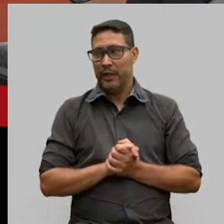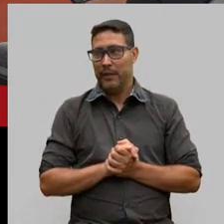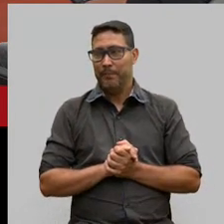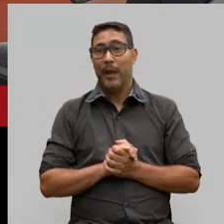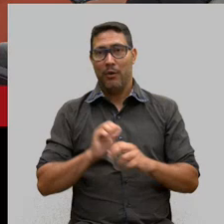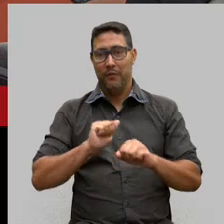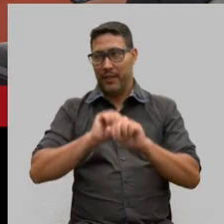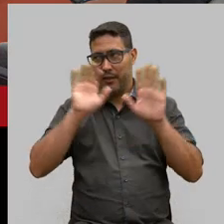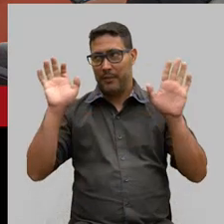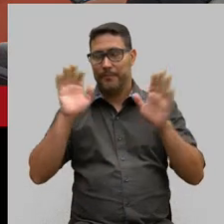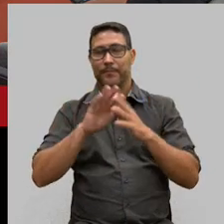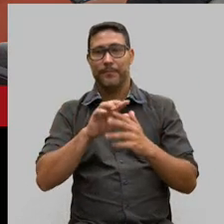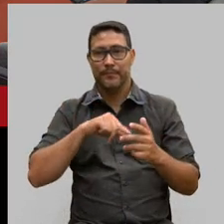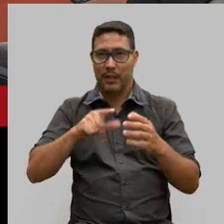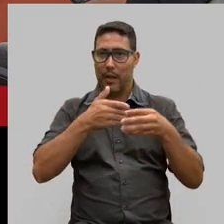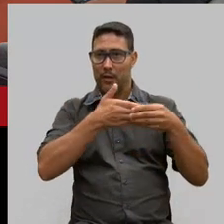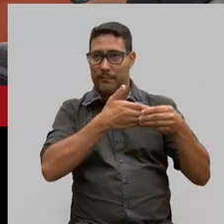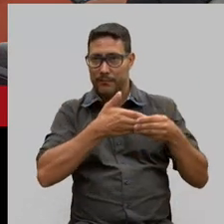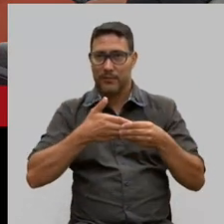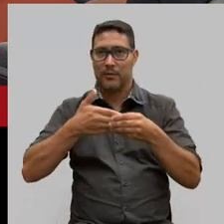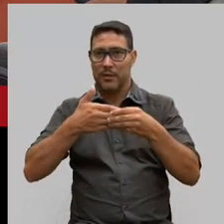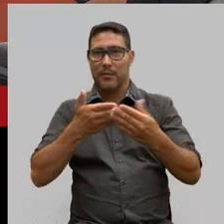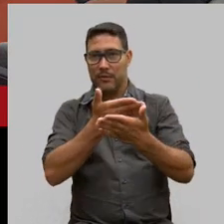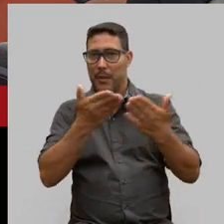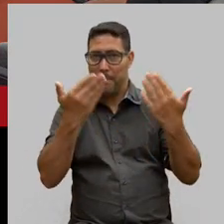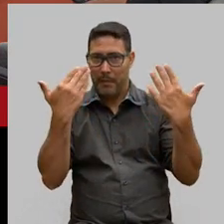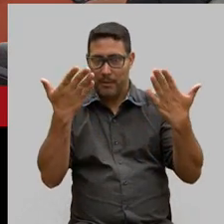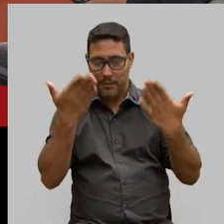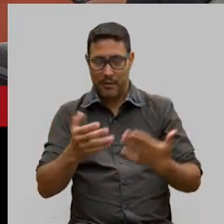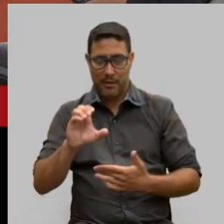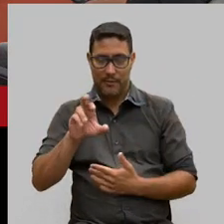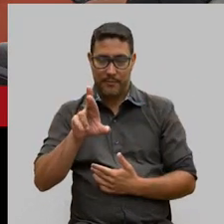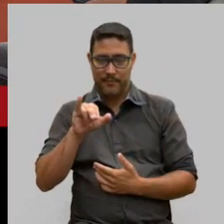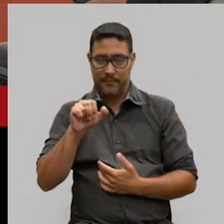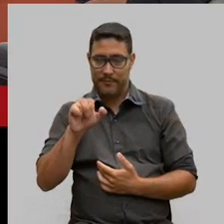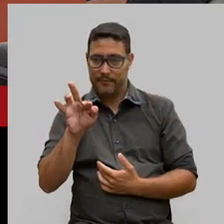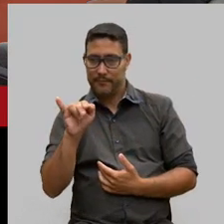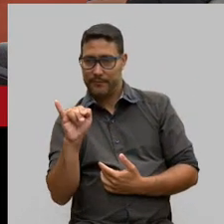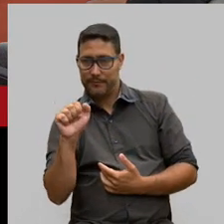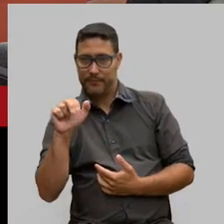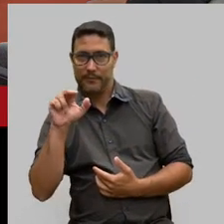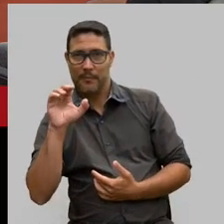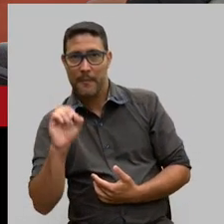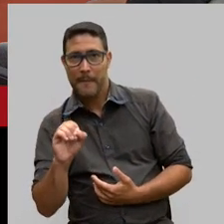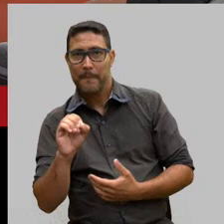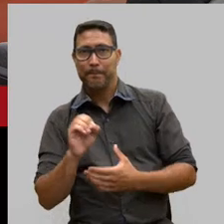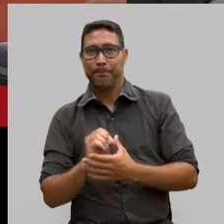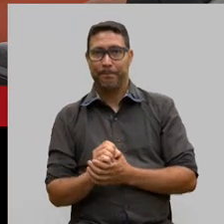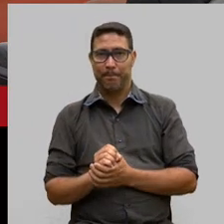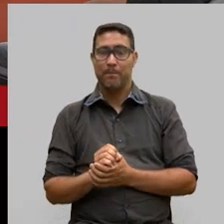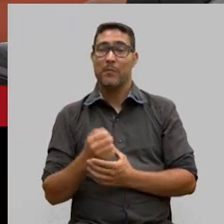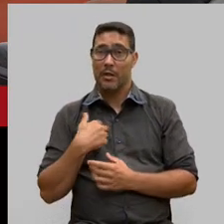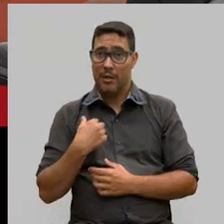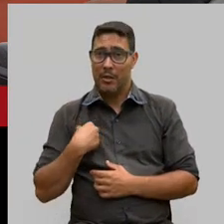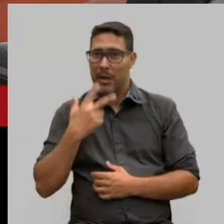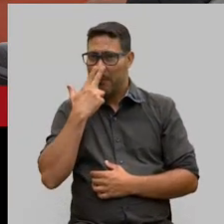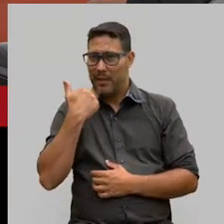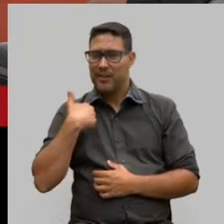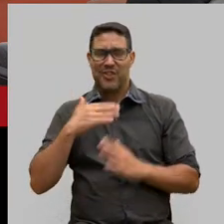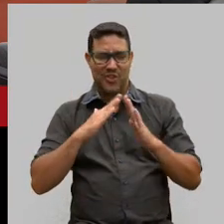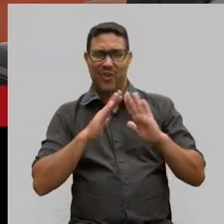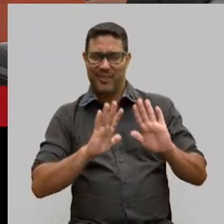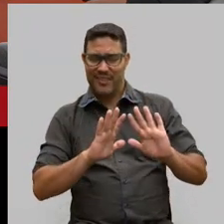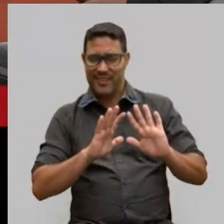Cristiano Silveira meu conterrâneo foi que para tô me sentindo bem casa aqui né com estante são joanense aqui né